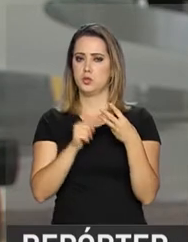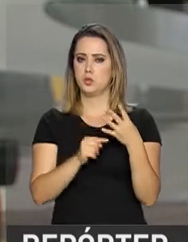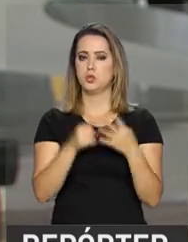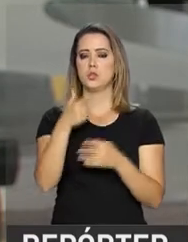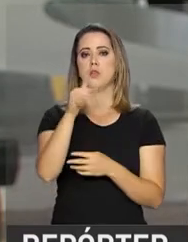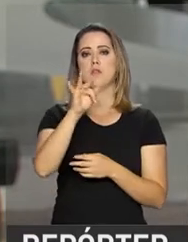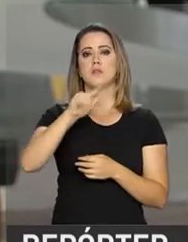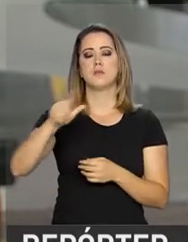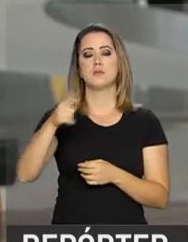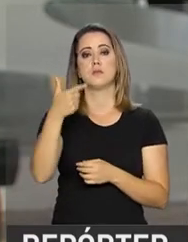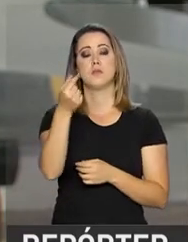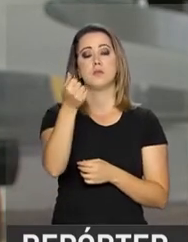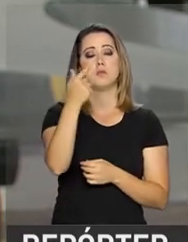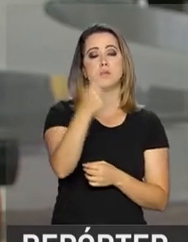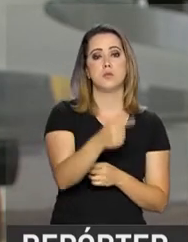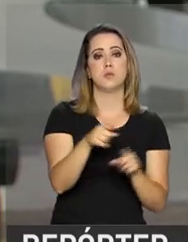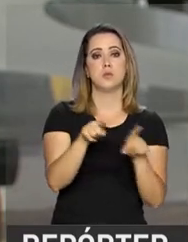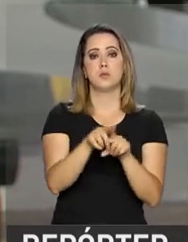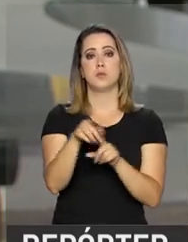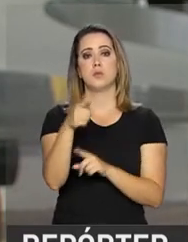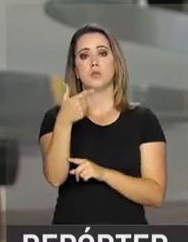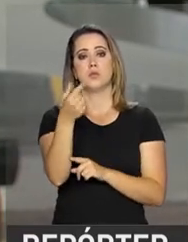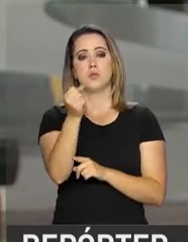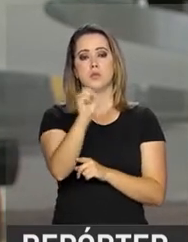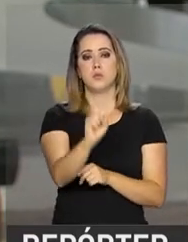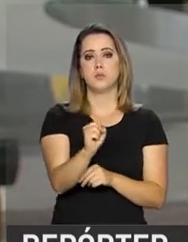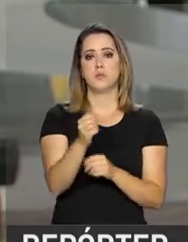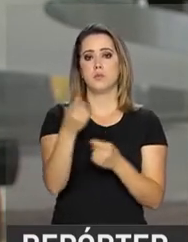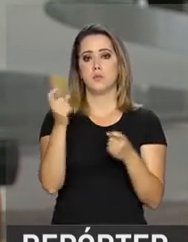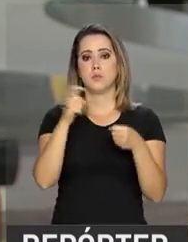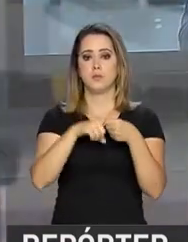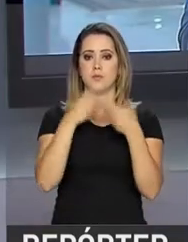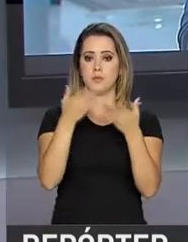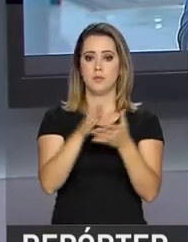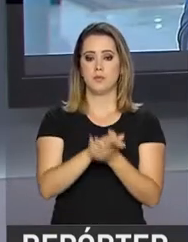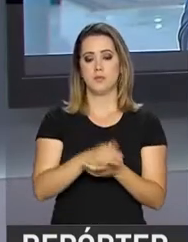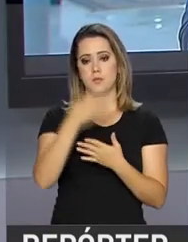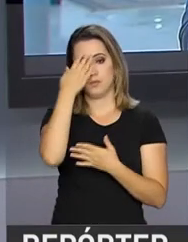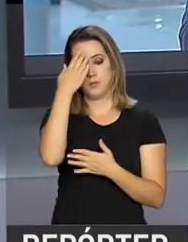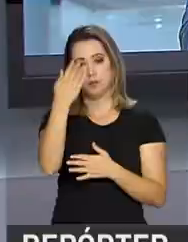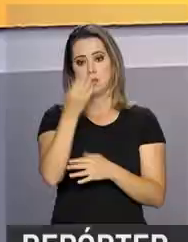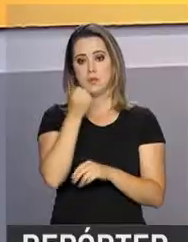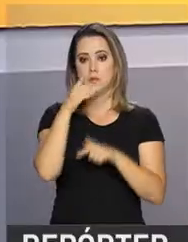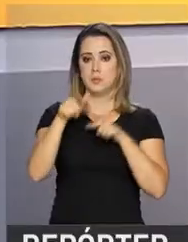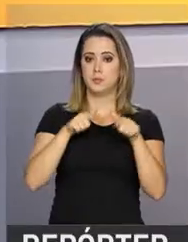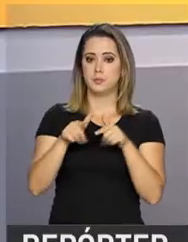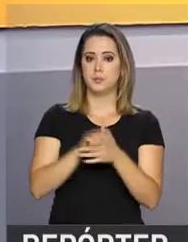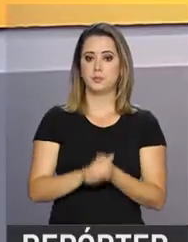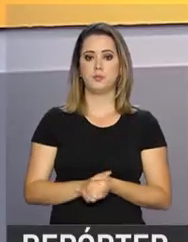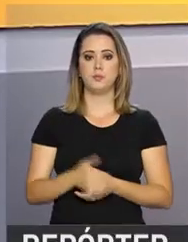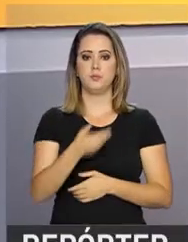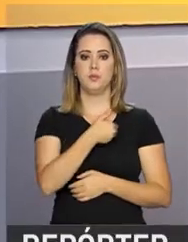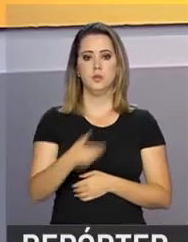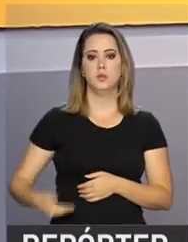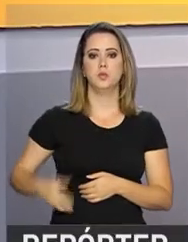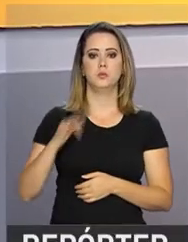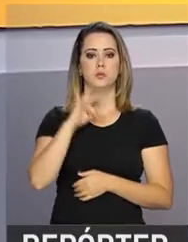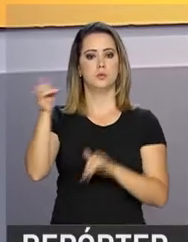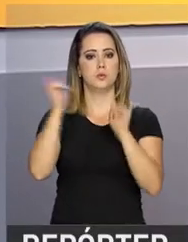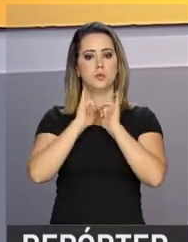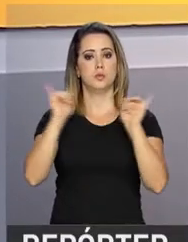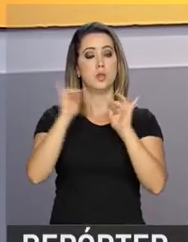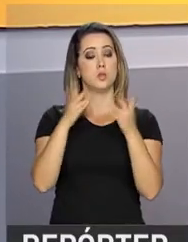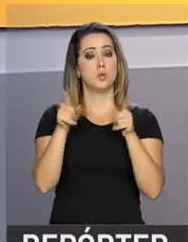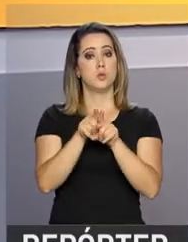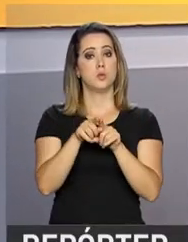2017 e 2018 foto com você ele a brigada nenhum trabalho o governo federal lançou o